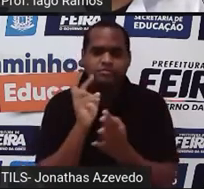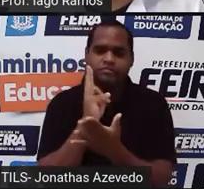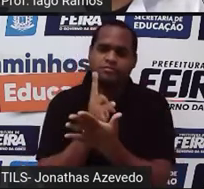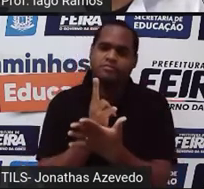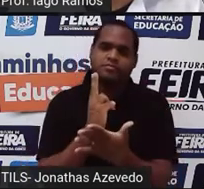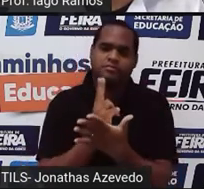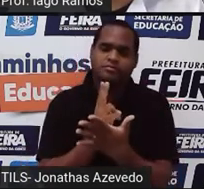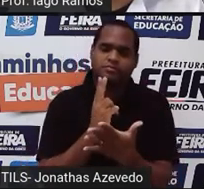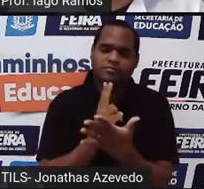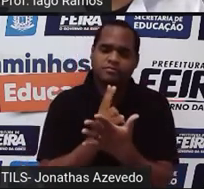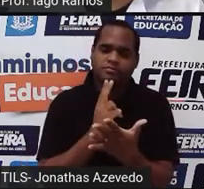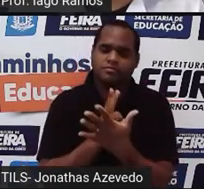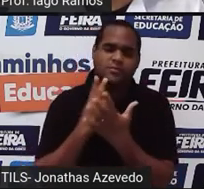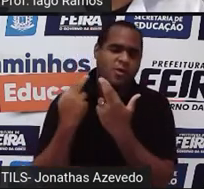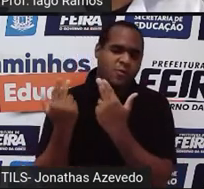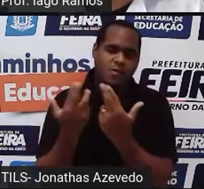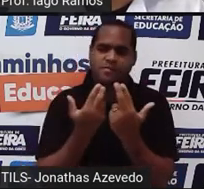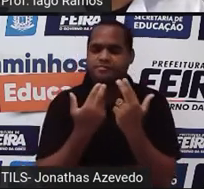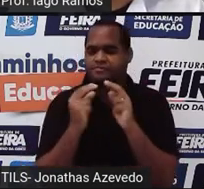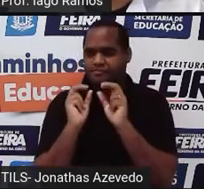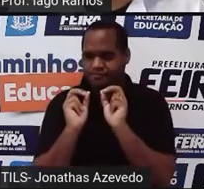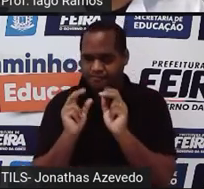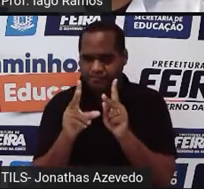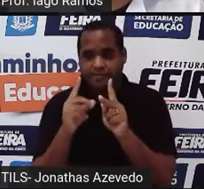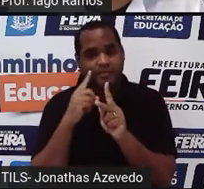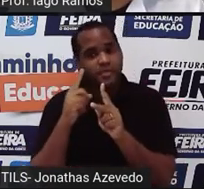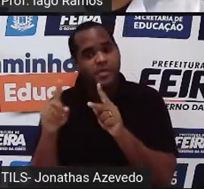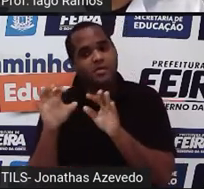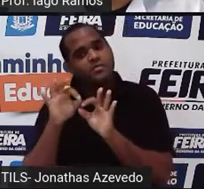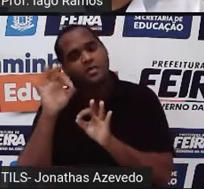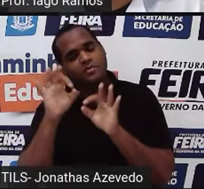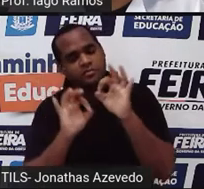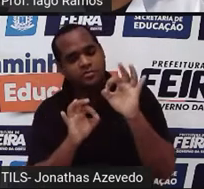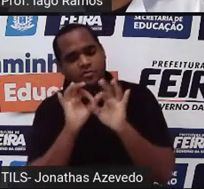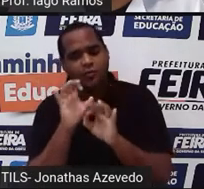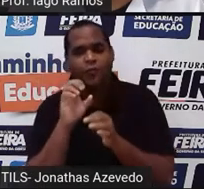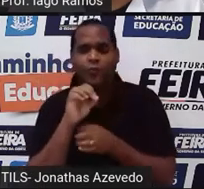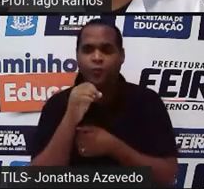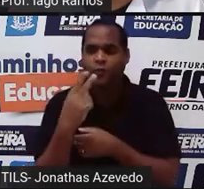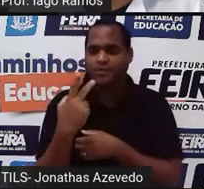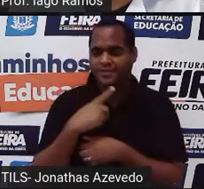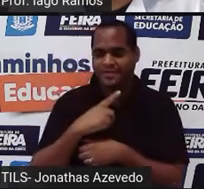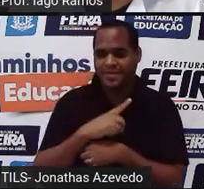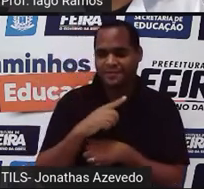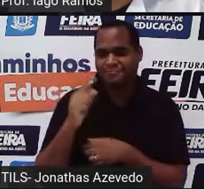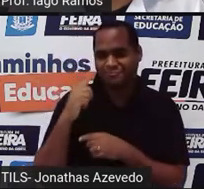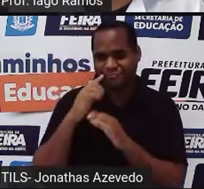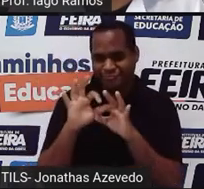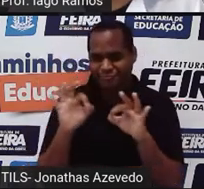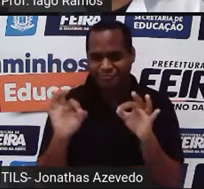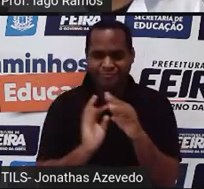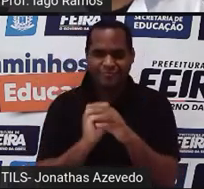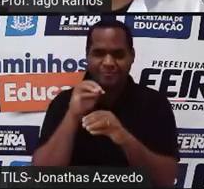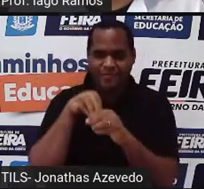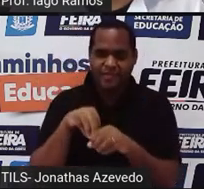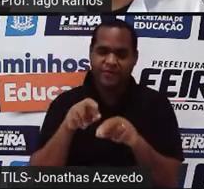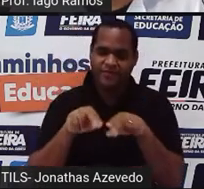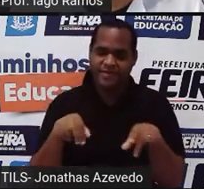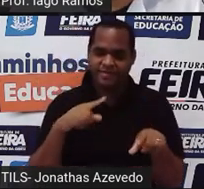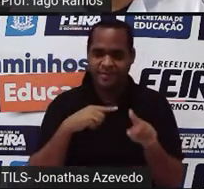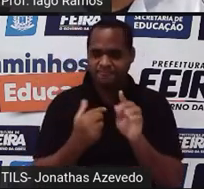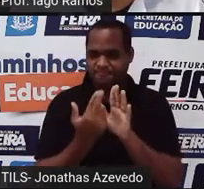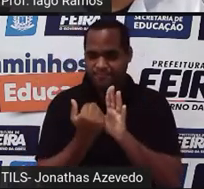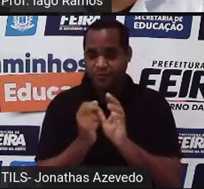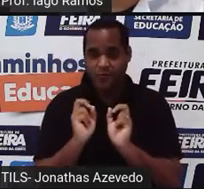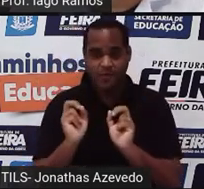continuam sendo as mesmas, seja dos lados ou seja dos ângulos dentro dessa